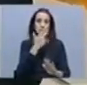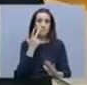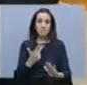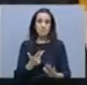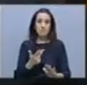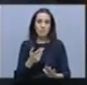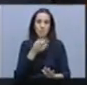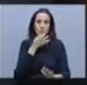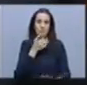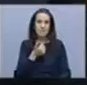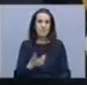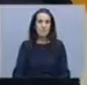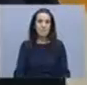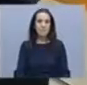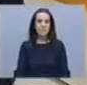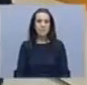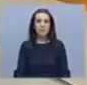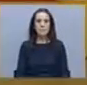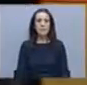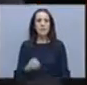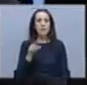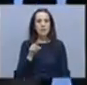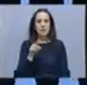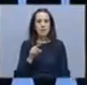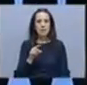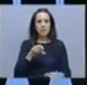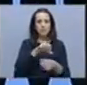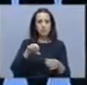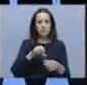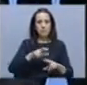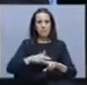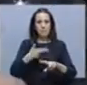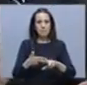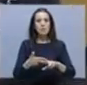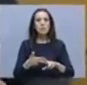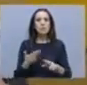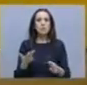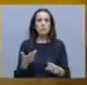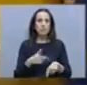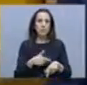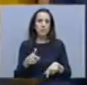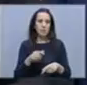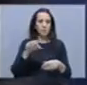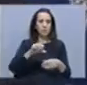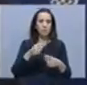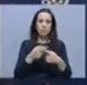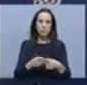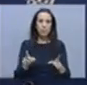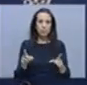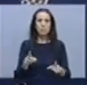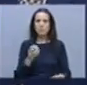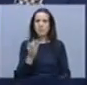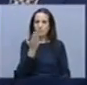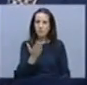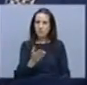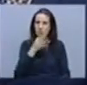bem. Aqui temos que carregar um pouquinho mais no tempero, porque estamos a temperar ao momento e é completamente diferente. Mas o ideal é, como